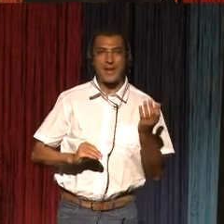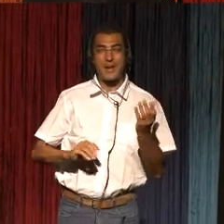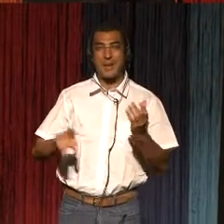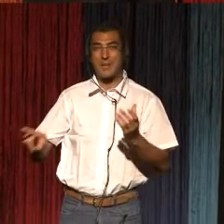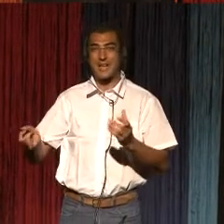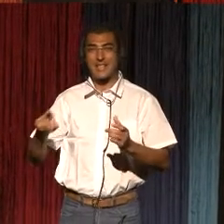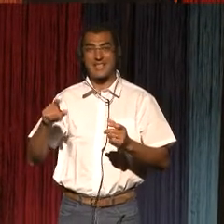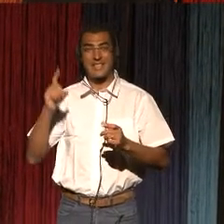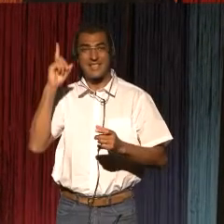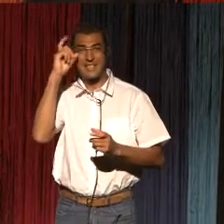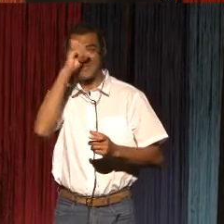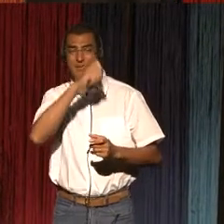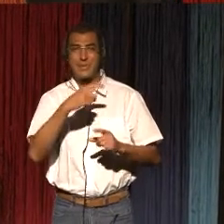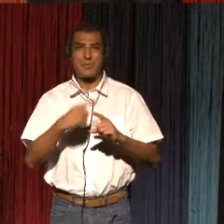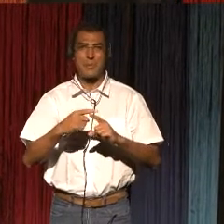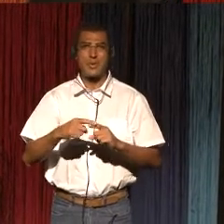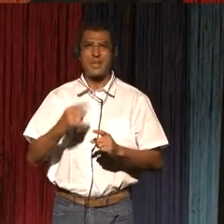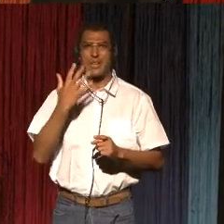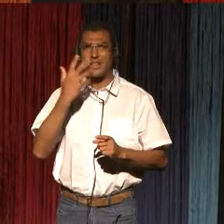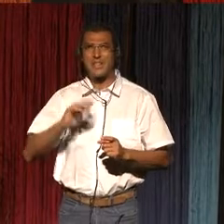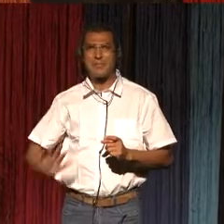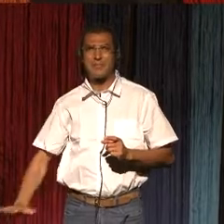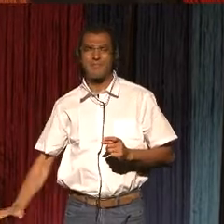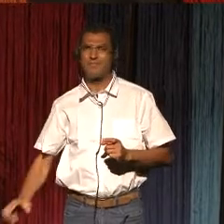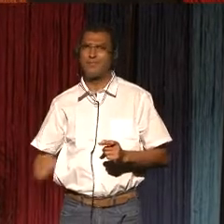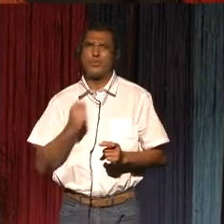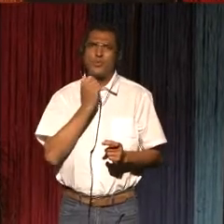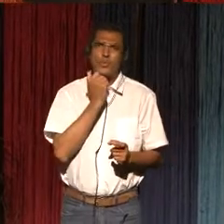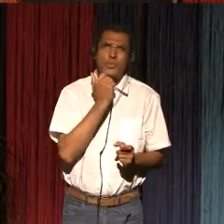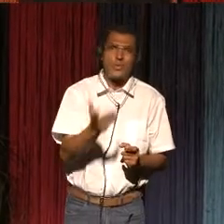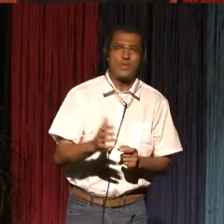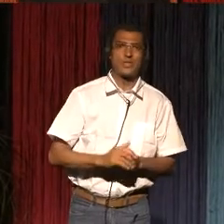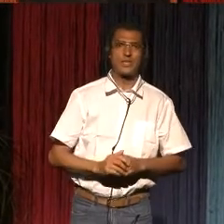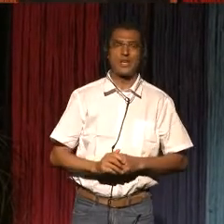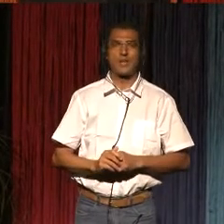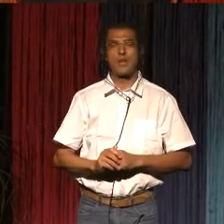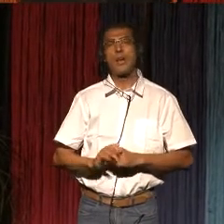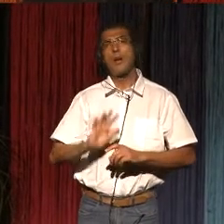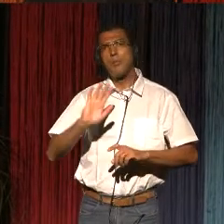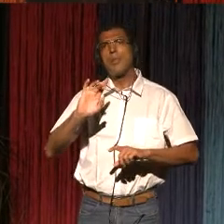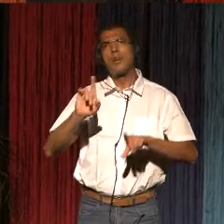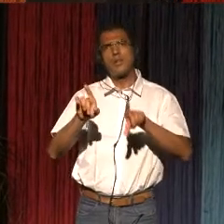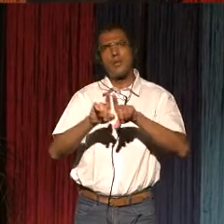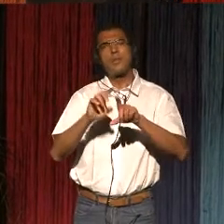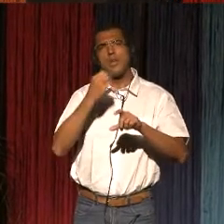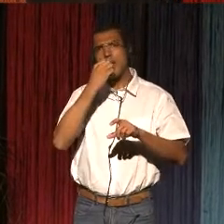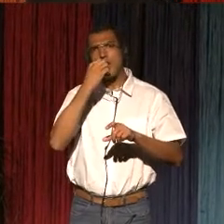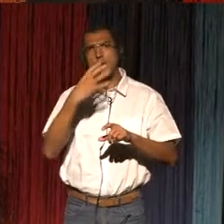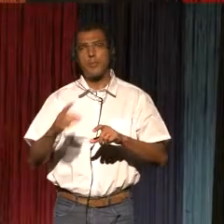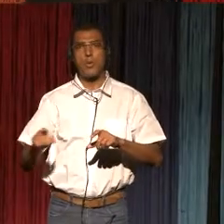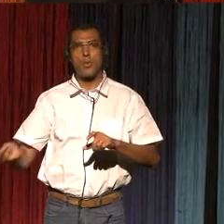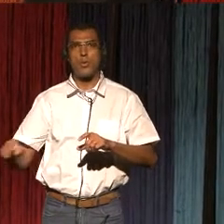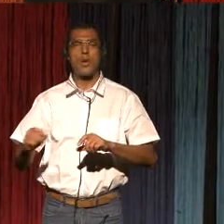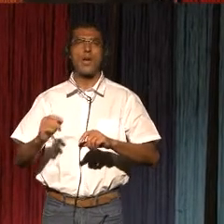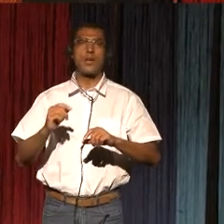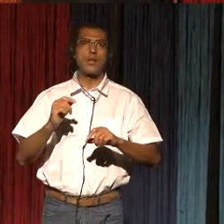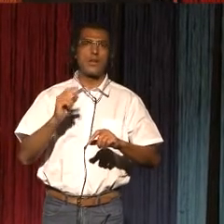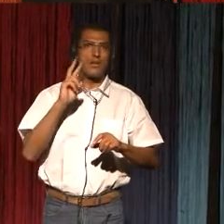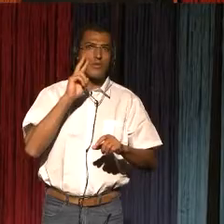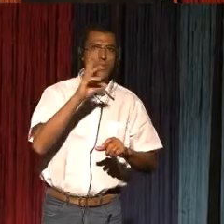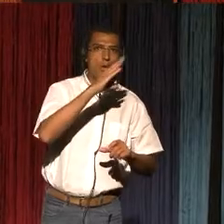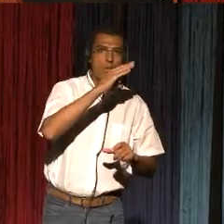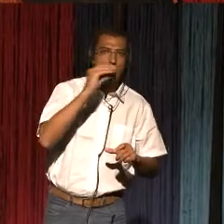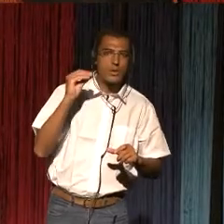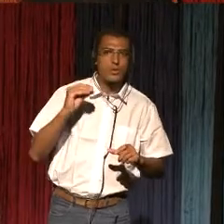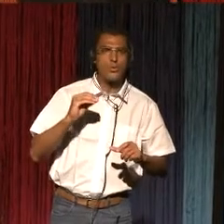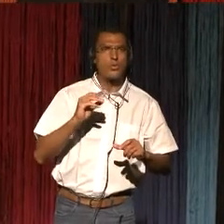criança pequena. E as crianças adoram fazer isso. Isso ajuda também, não só a função executiva, mas também a habilidade motora.